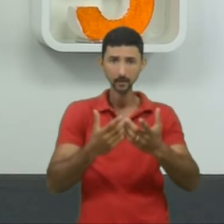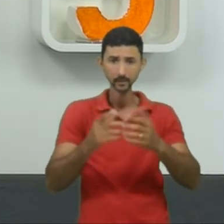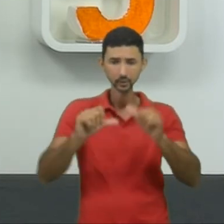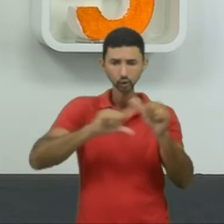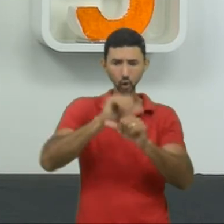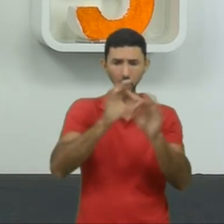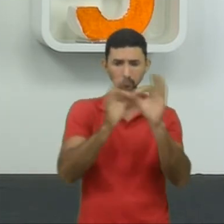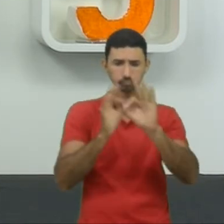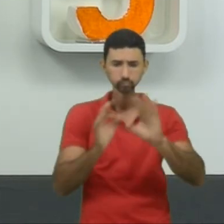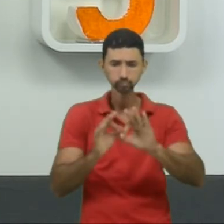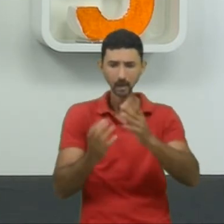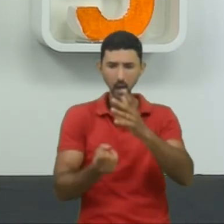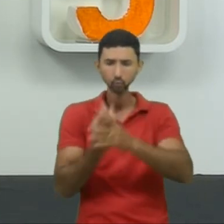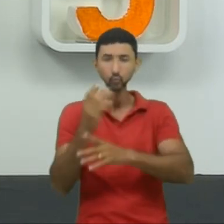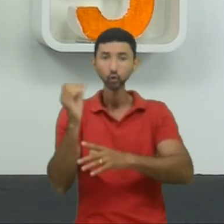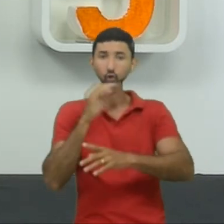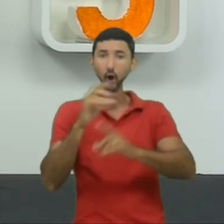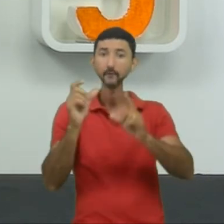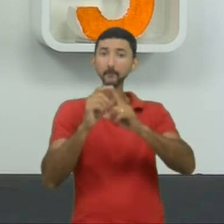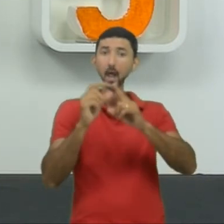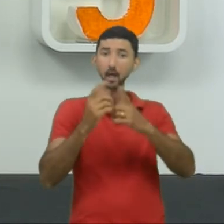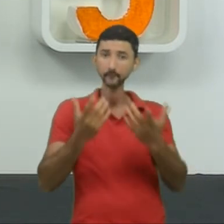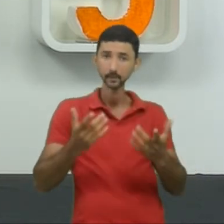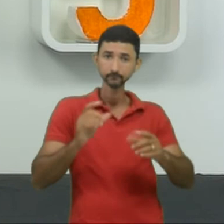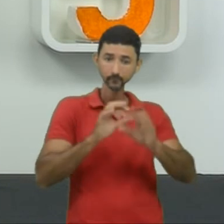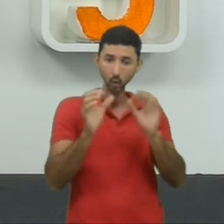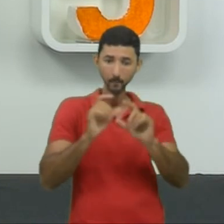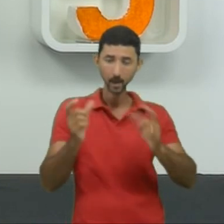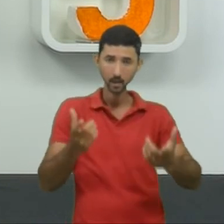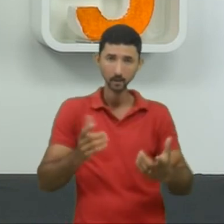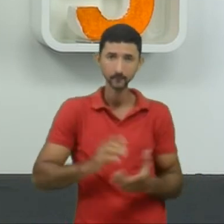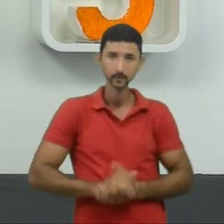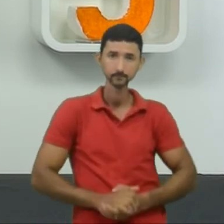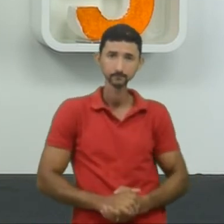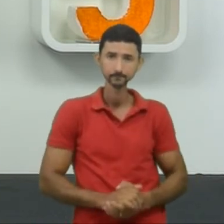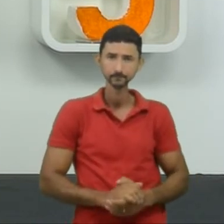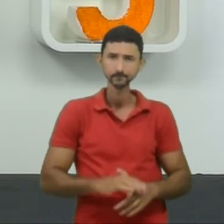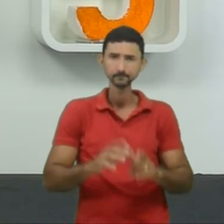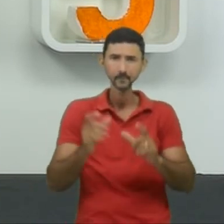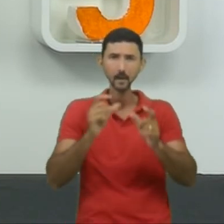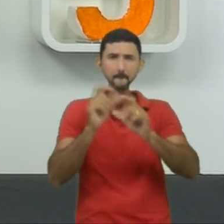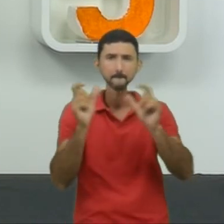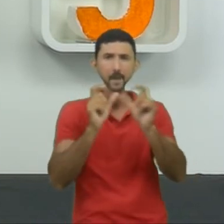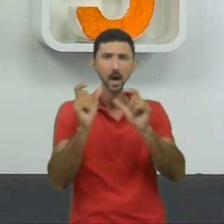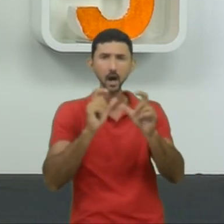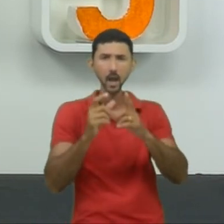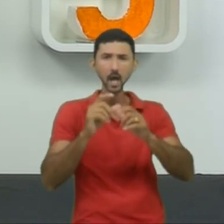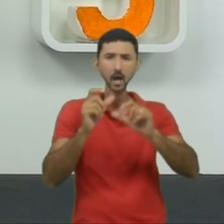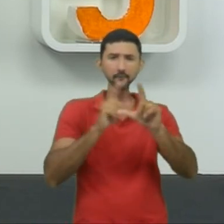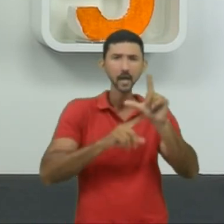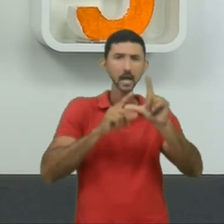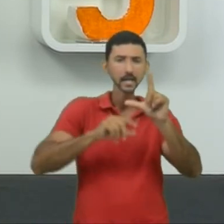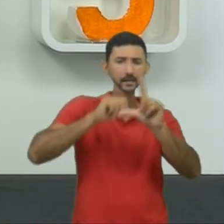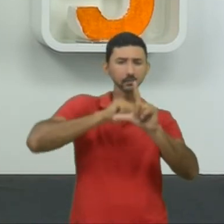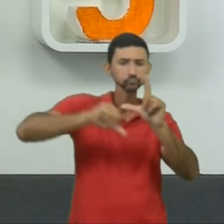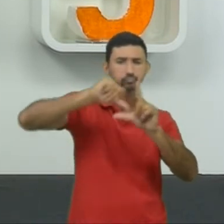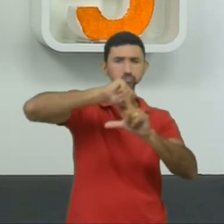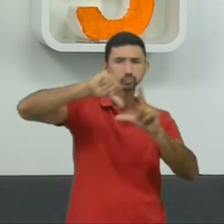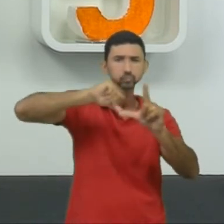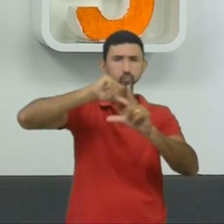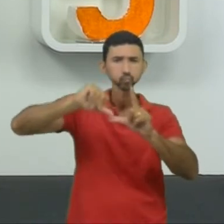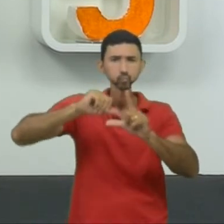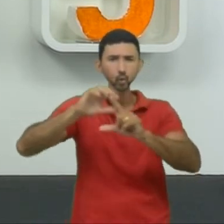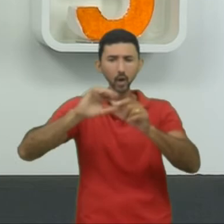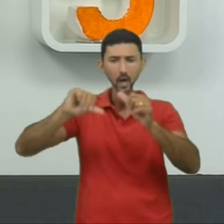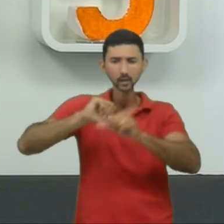isso aí se chama anagrama. São palavras com as letras trocadas que podem existir ou não